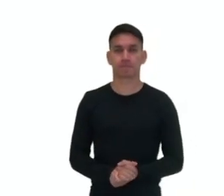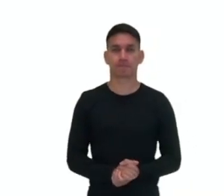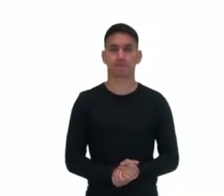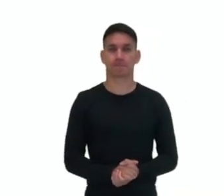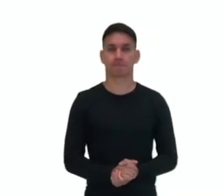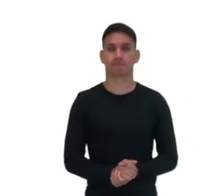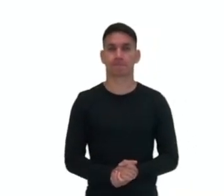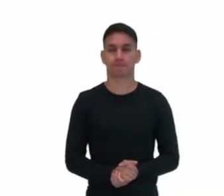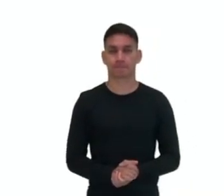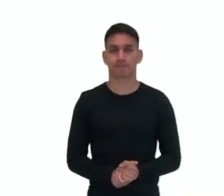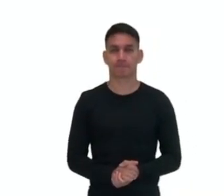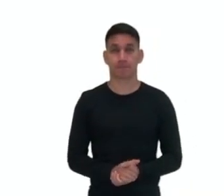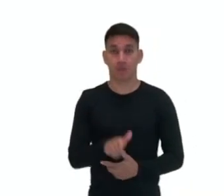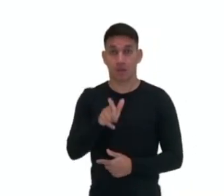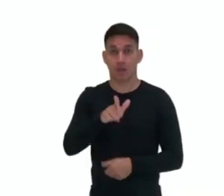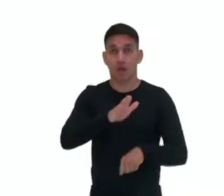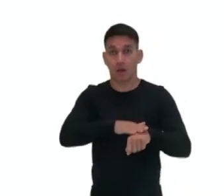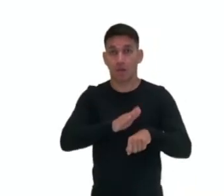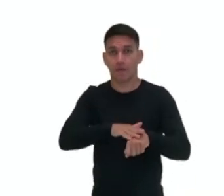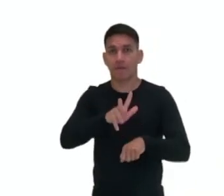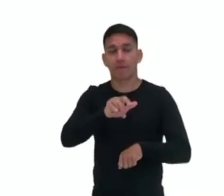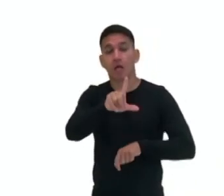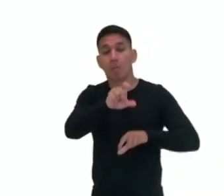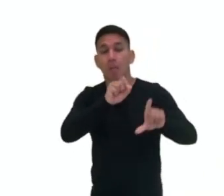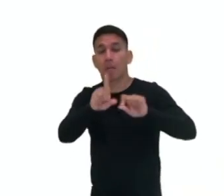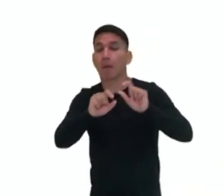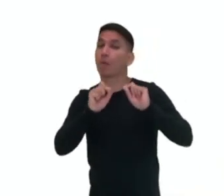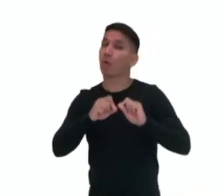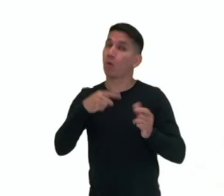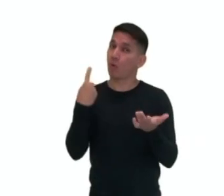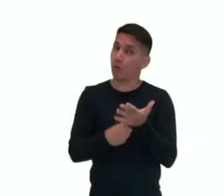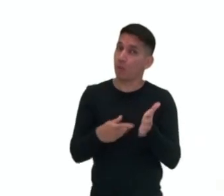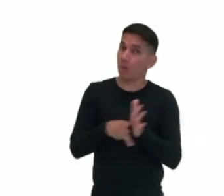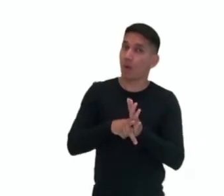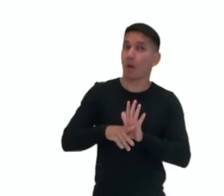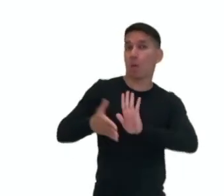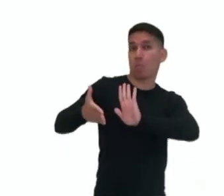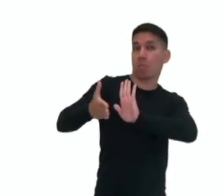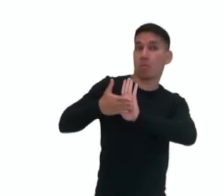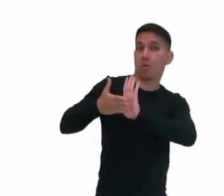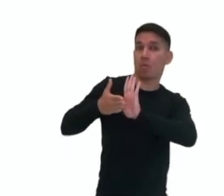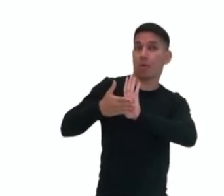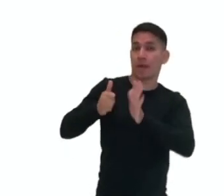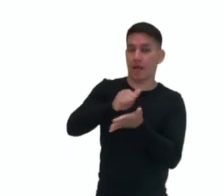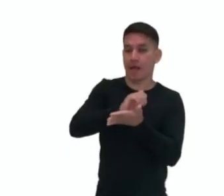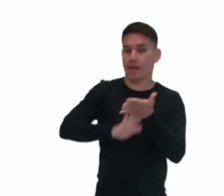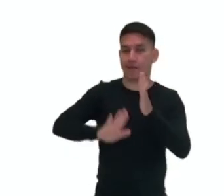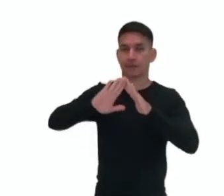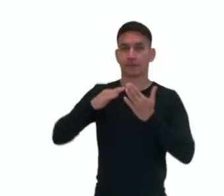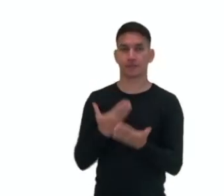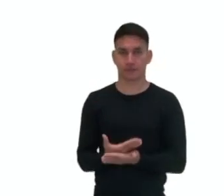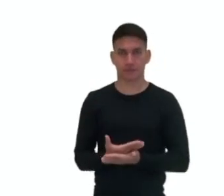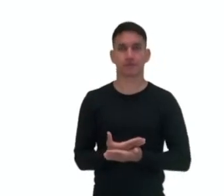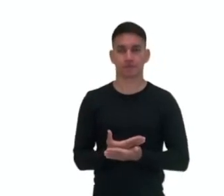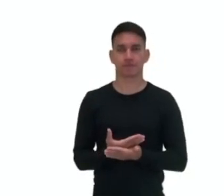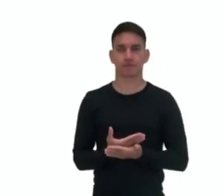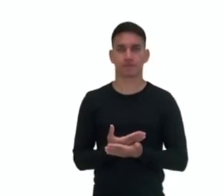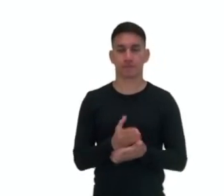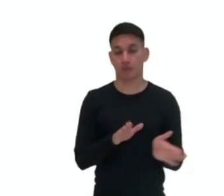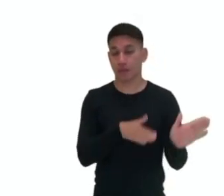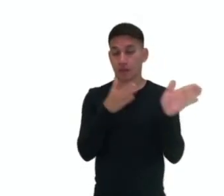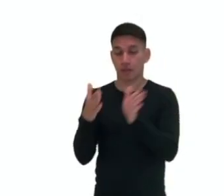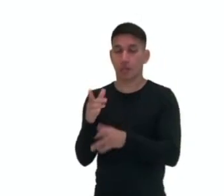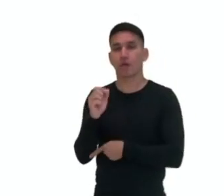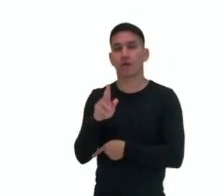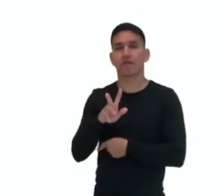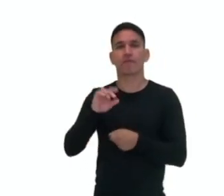www.redação.pr.gov.br. Você vai escolher lá certinho, proposta, atividade escolar. O próximo passo